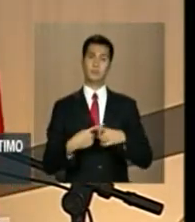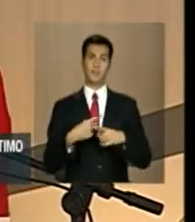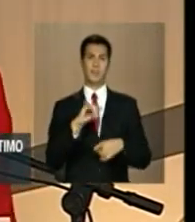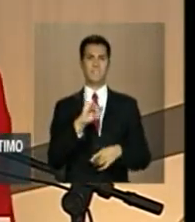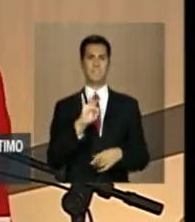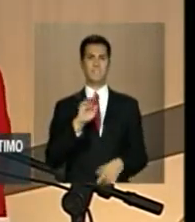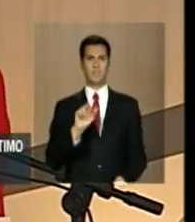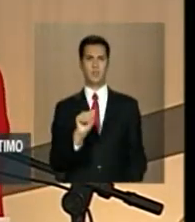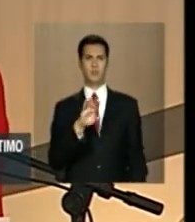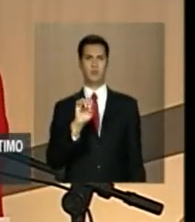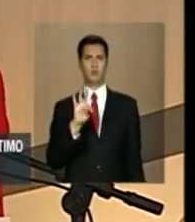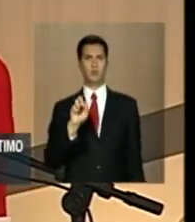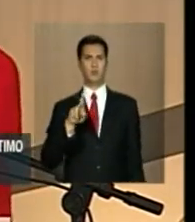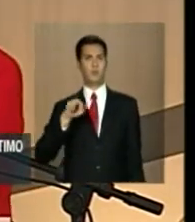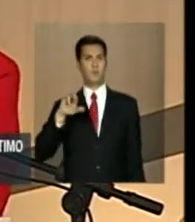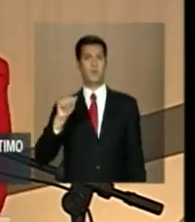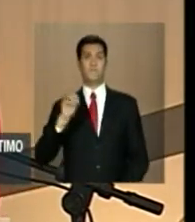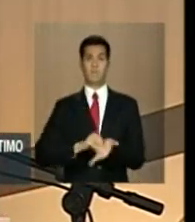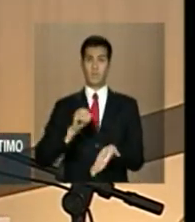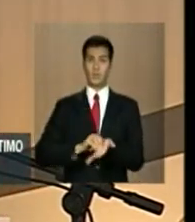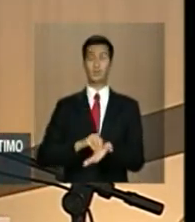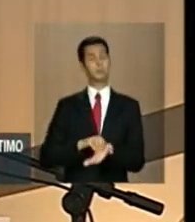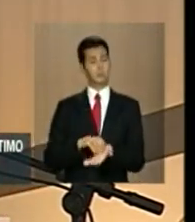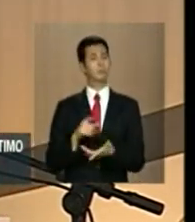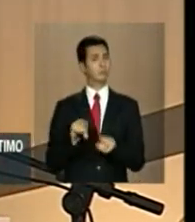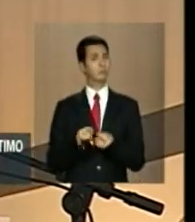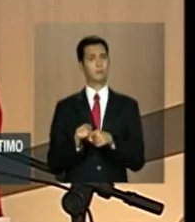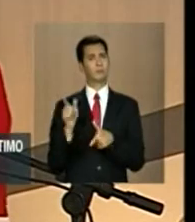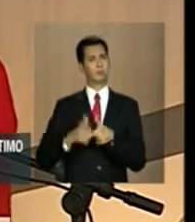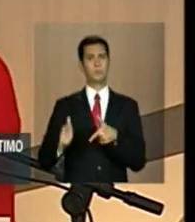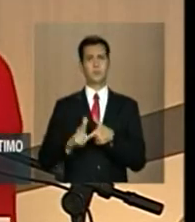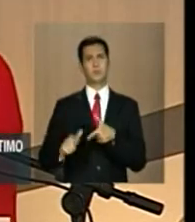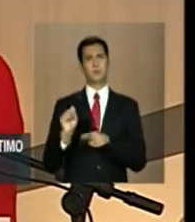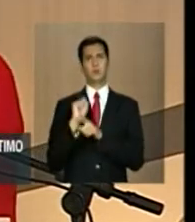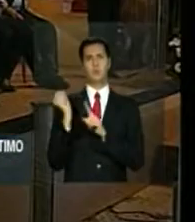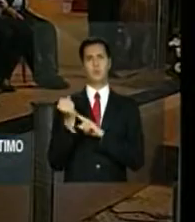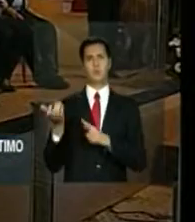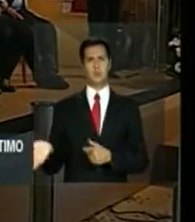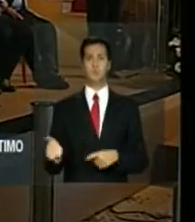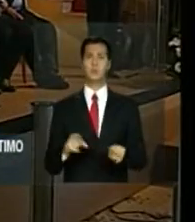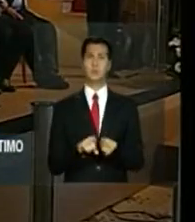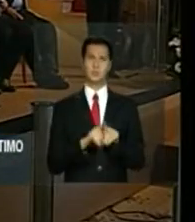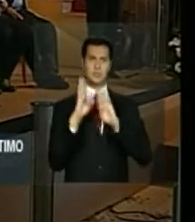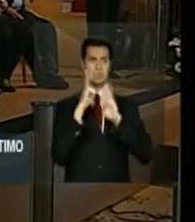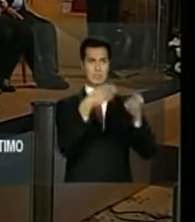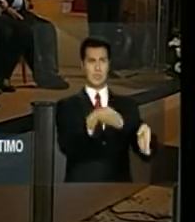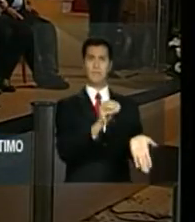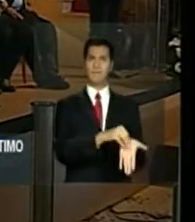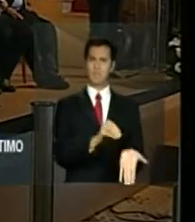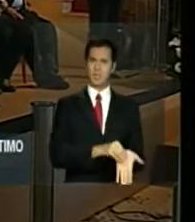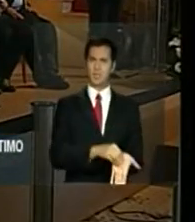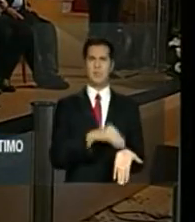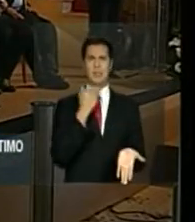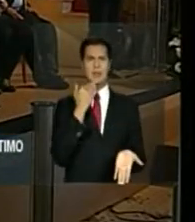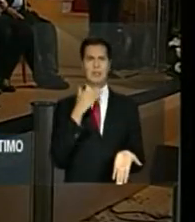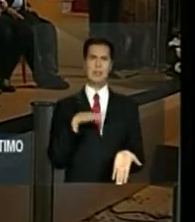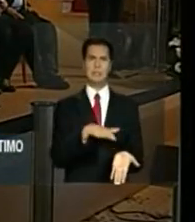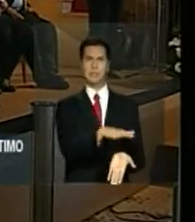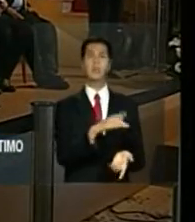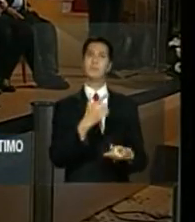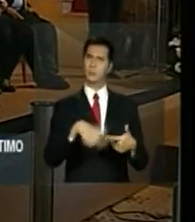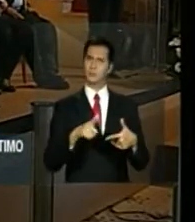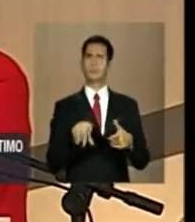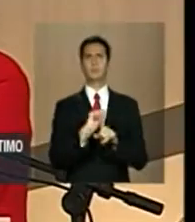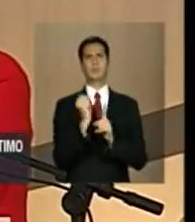problema social também. Não ter estrada decente é problema social. não é só e pura e simplesmente um problema